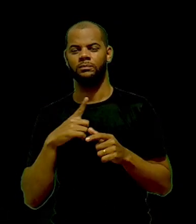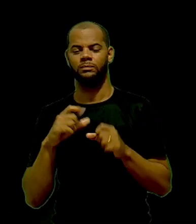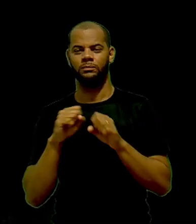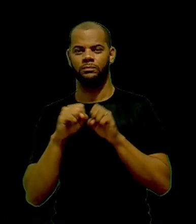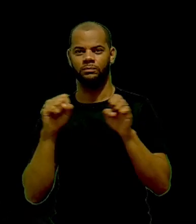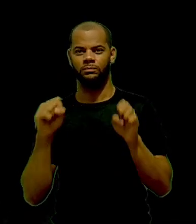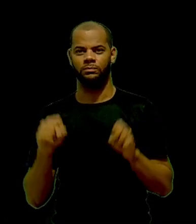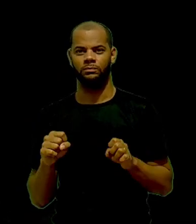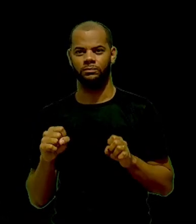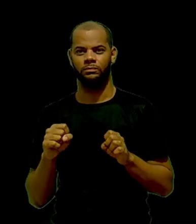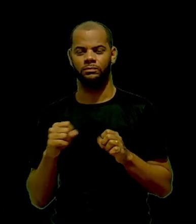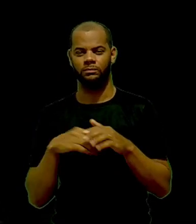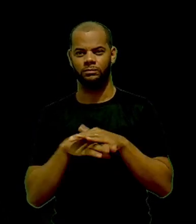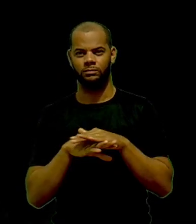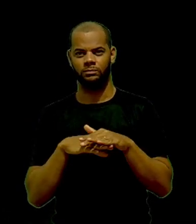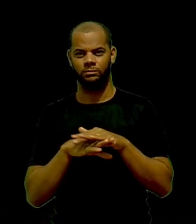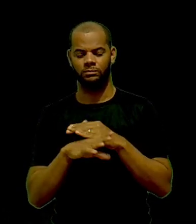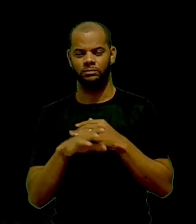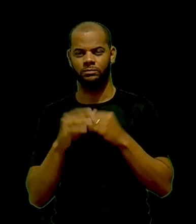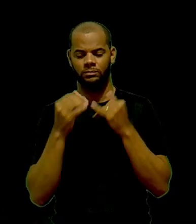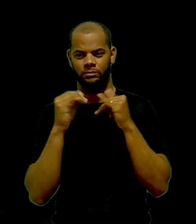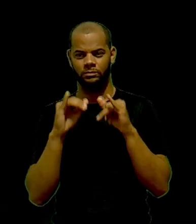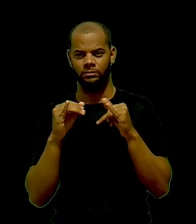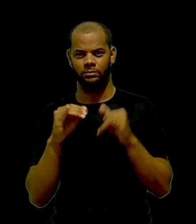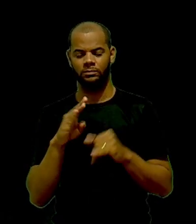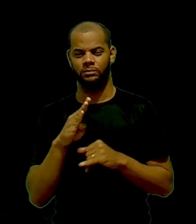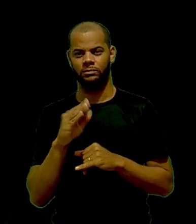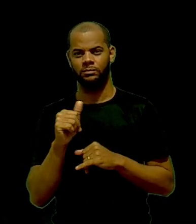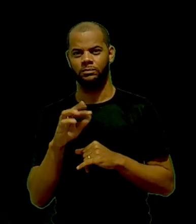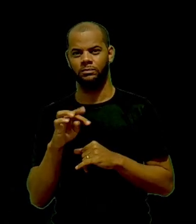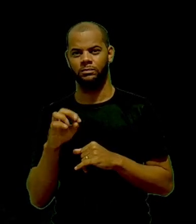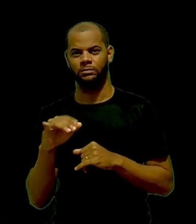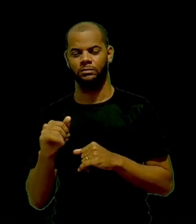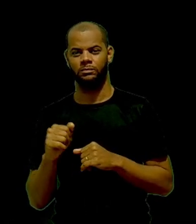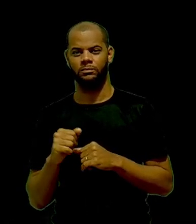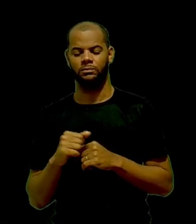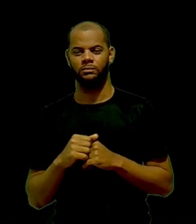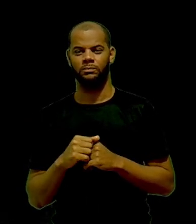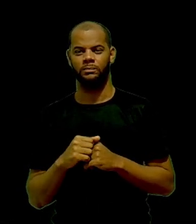de porte e de armazenamento de energia em baterias.